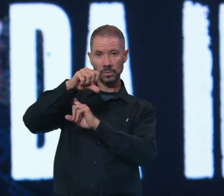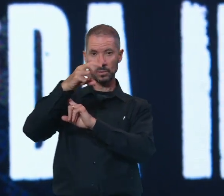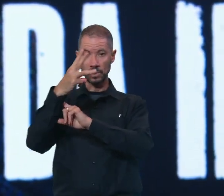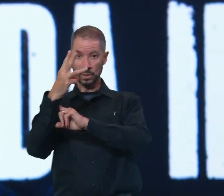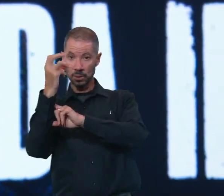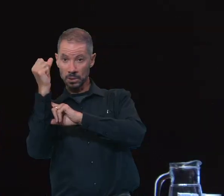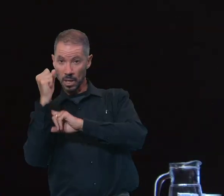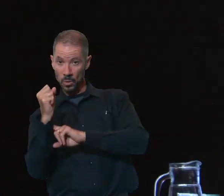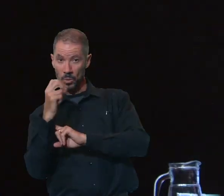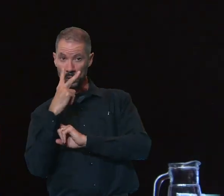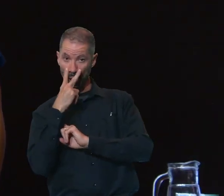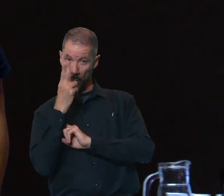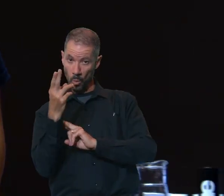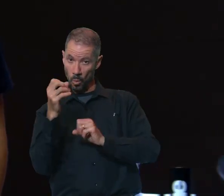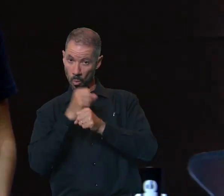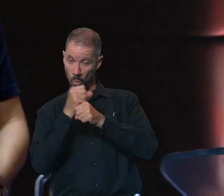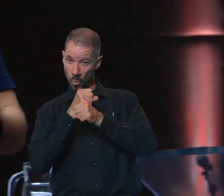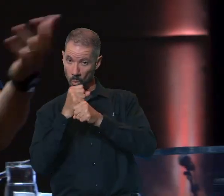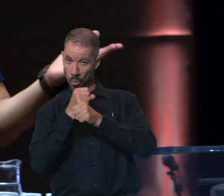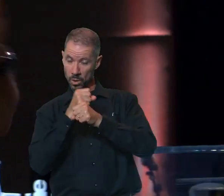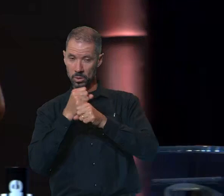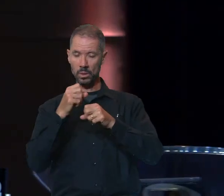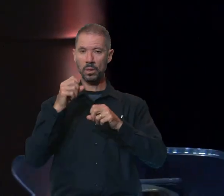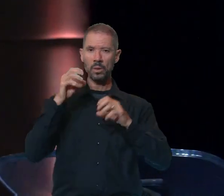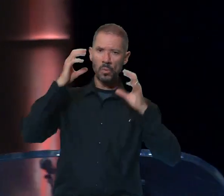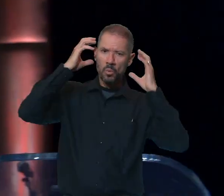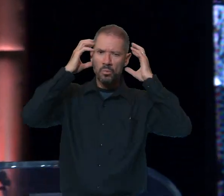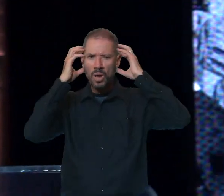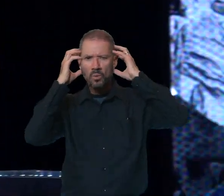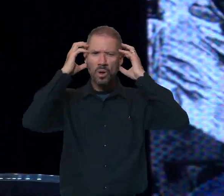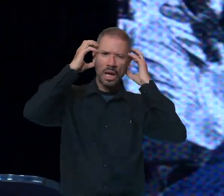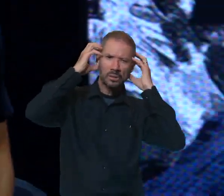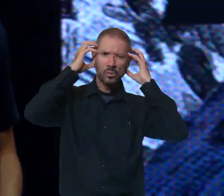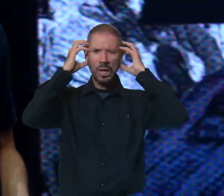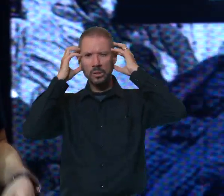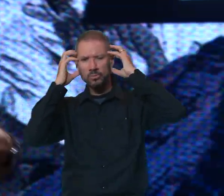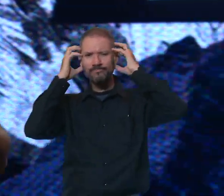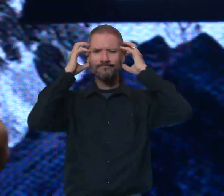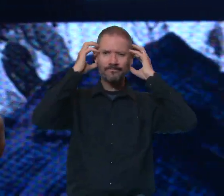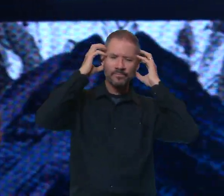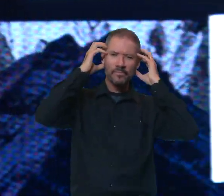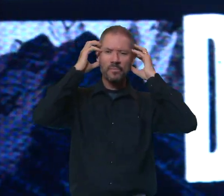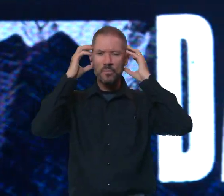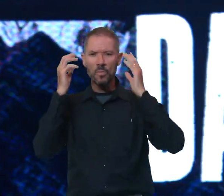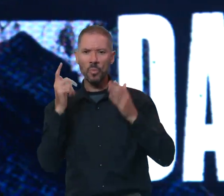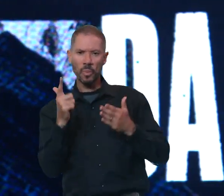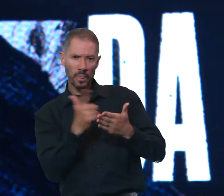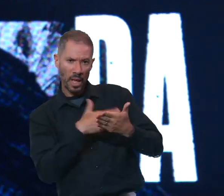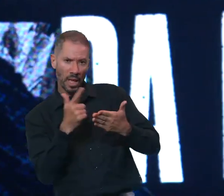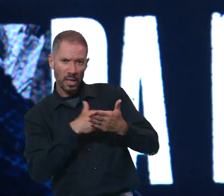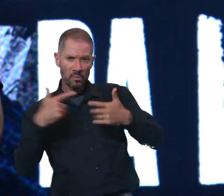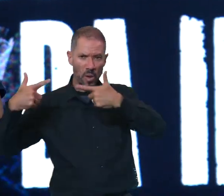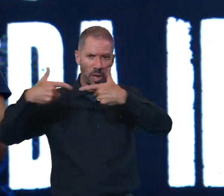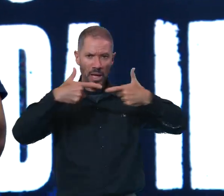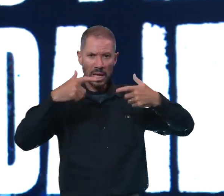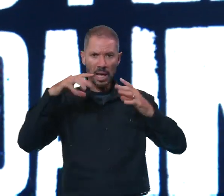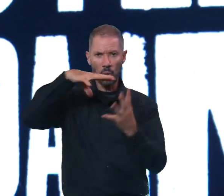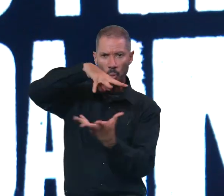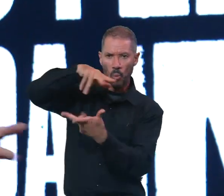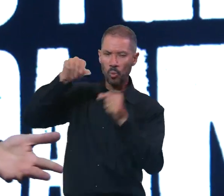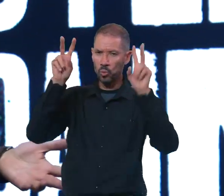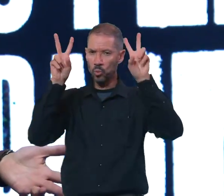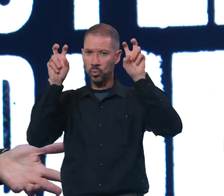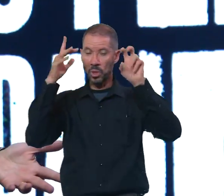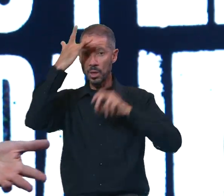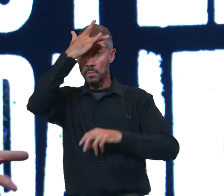1938, se não me falha a memória, um programa de rádio começa a passar parte de um livro, Guerra dos Mundos. As pessoas